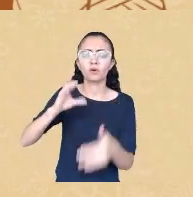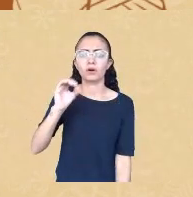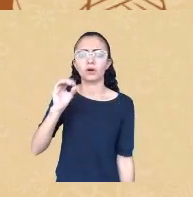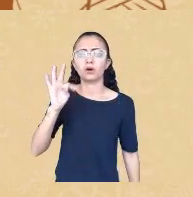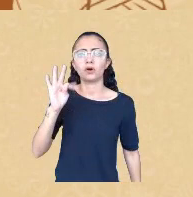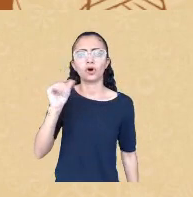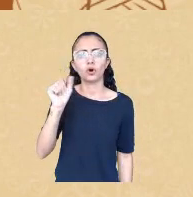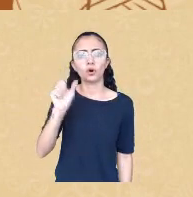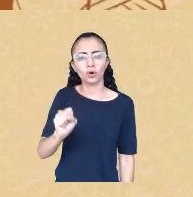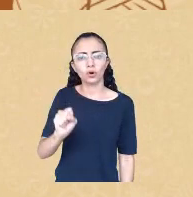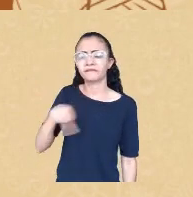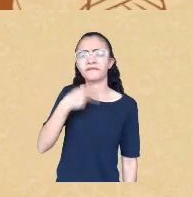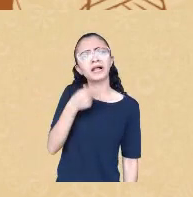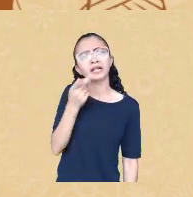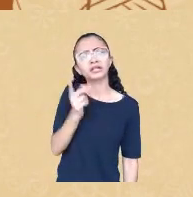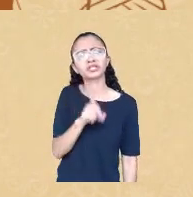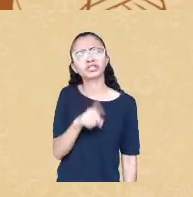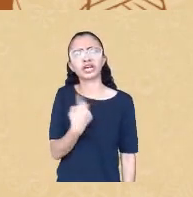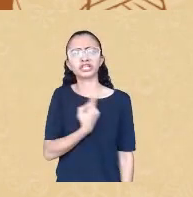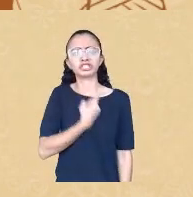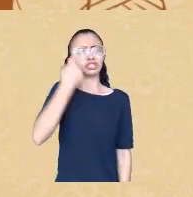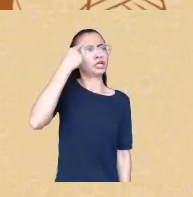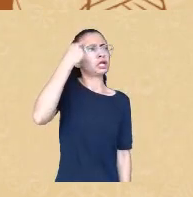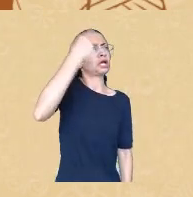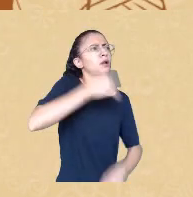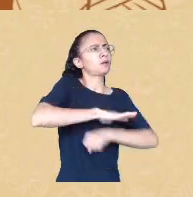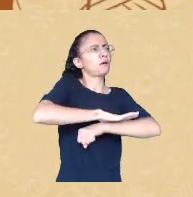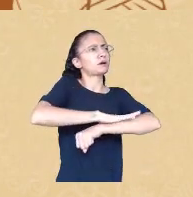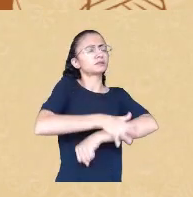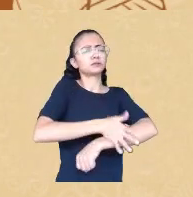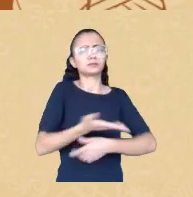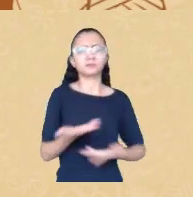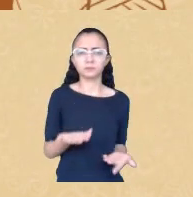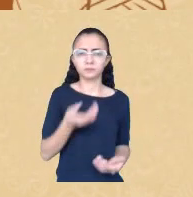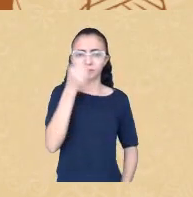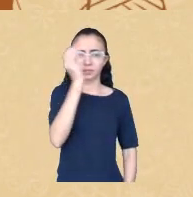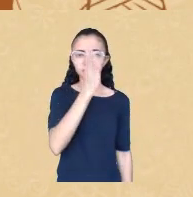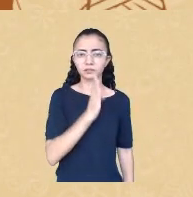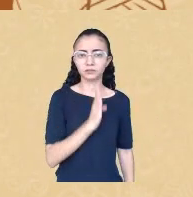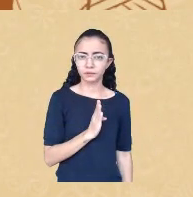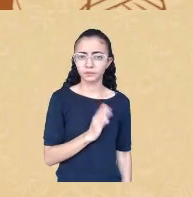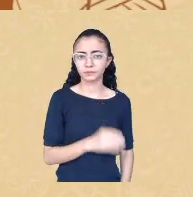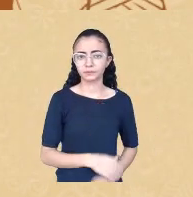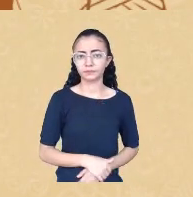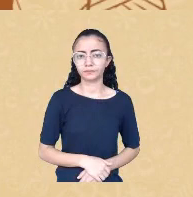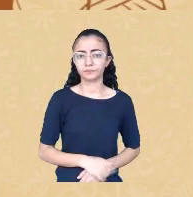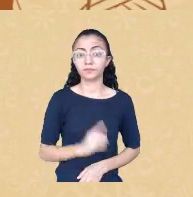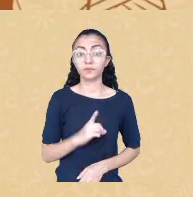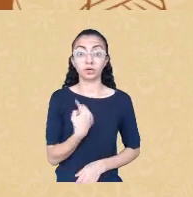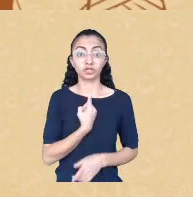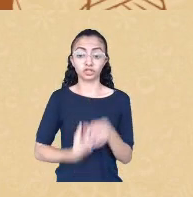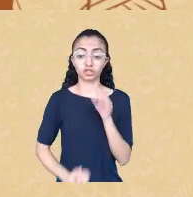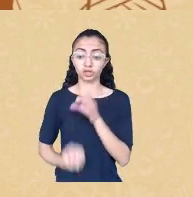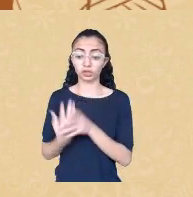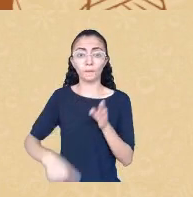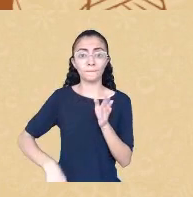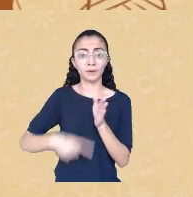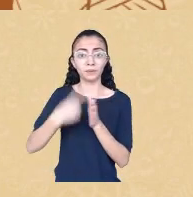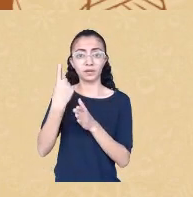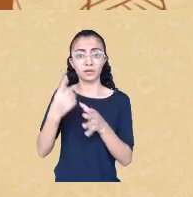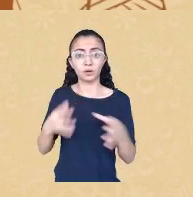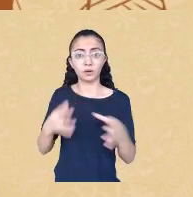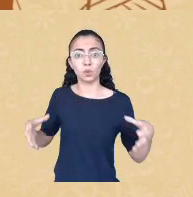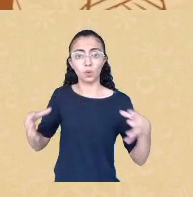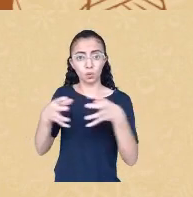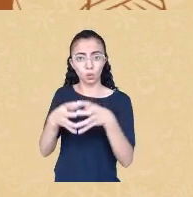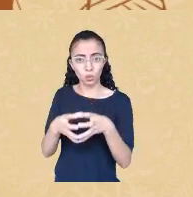gente. Nós éramos, quando a gente organizou a primeira comissão de heteroidentificação, sem ainda ter